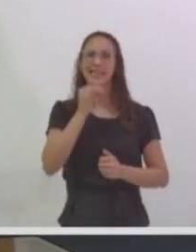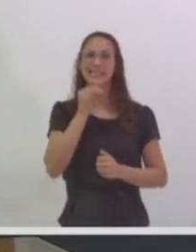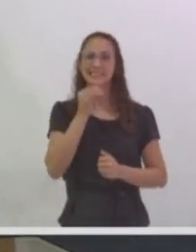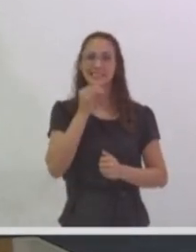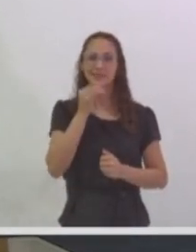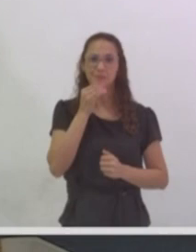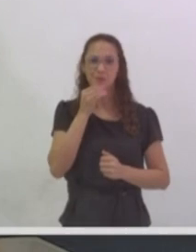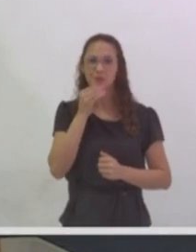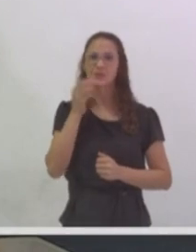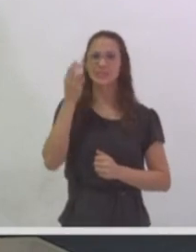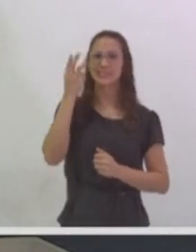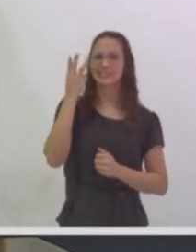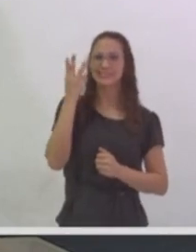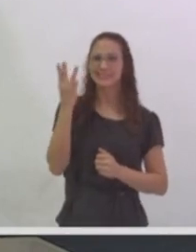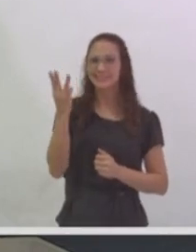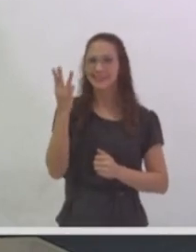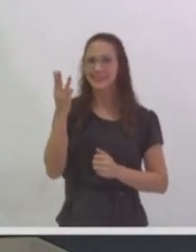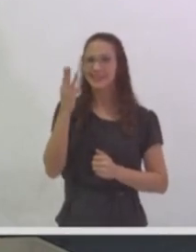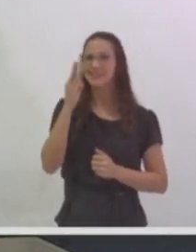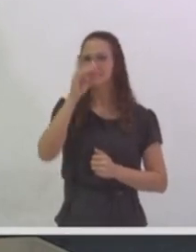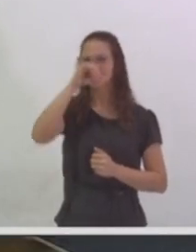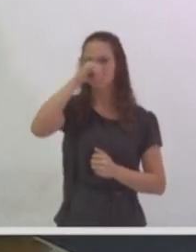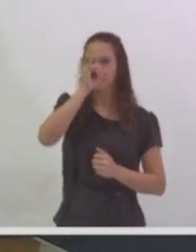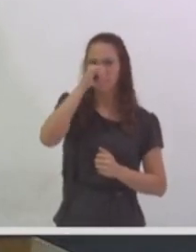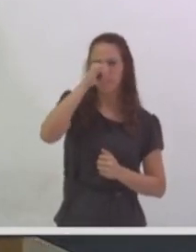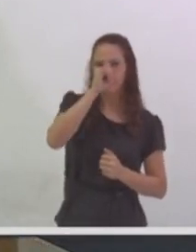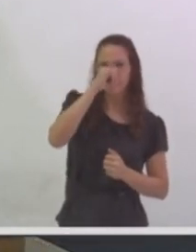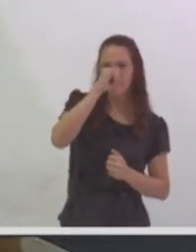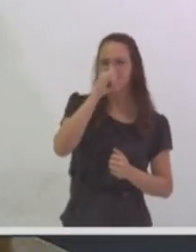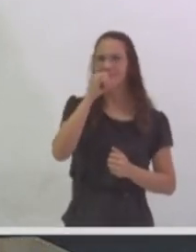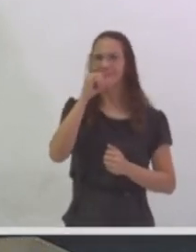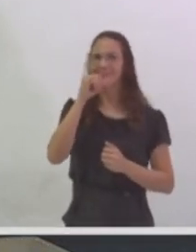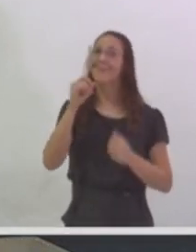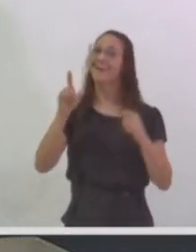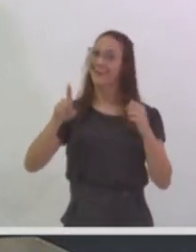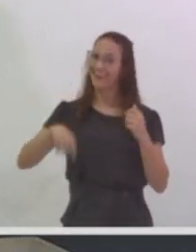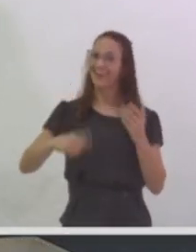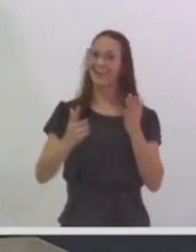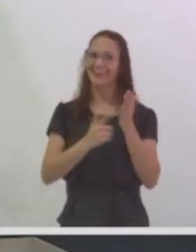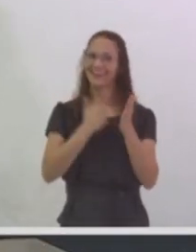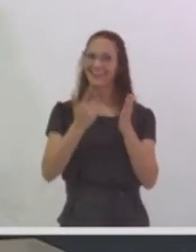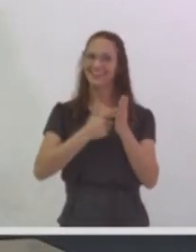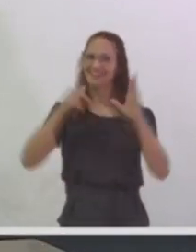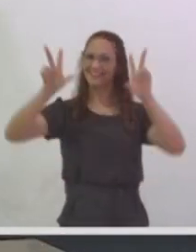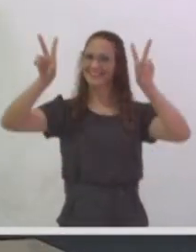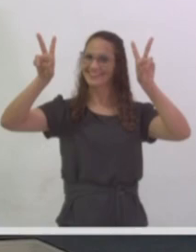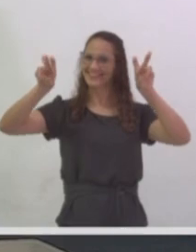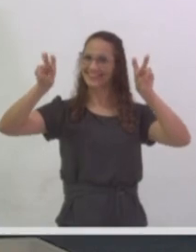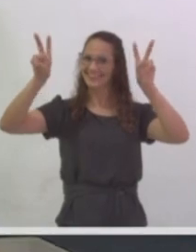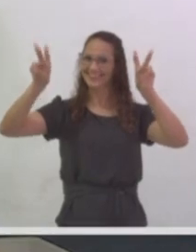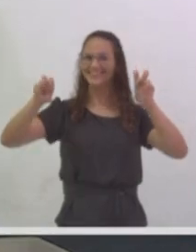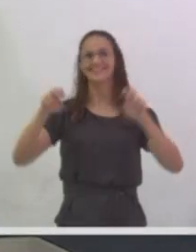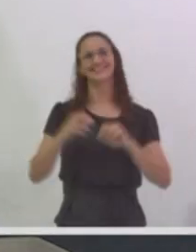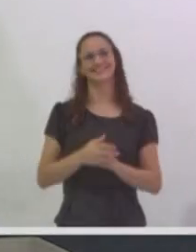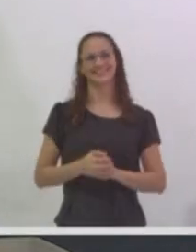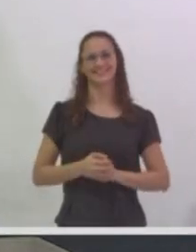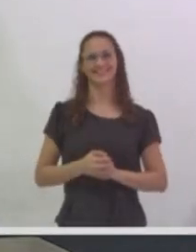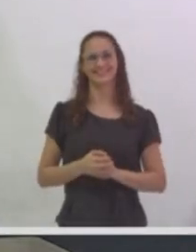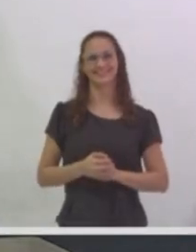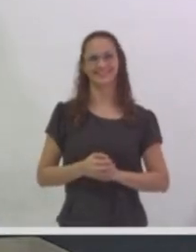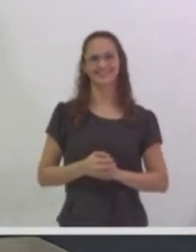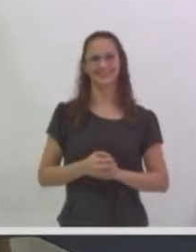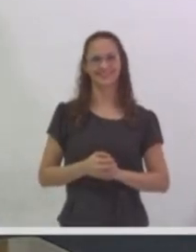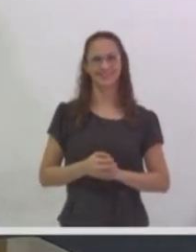Porquinhos. Os Três Porquinhos é o título da história. E quando você for escrever uma história, a história ela